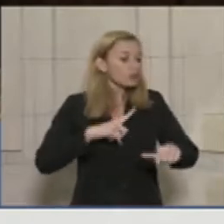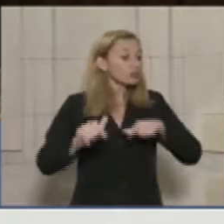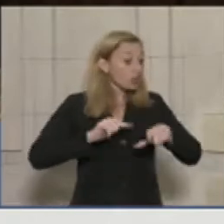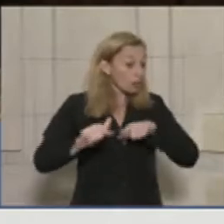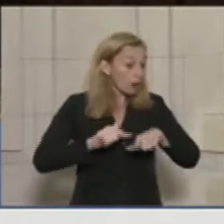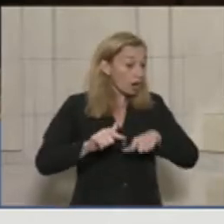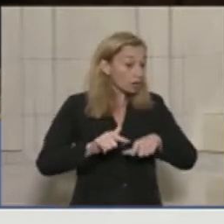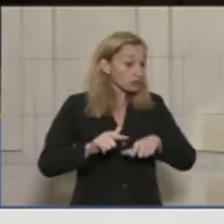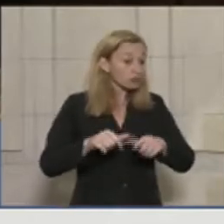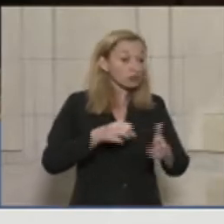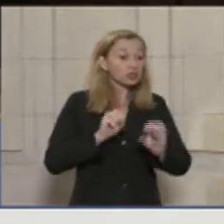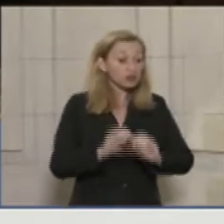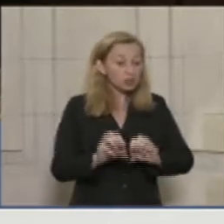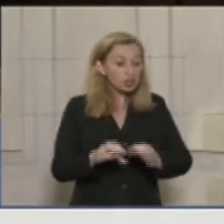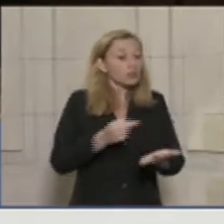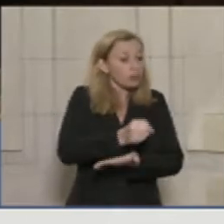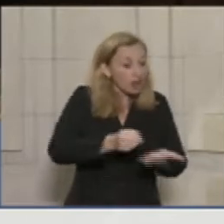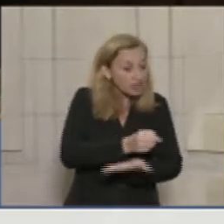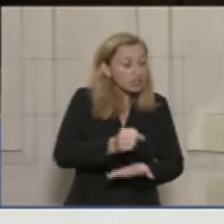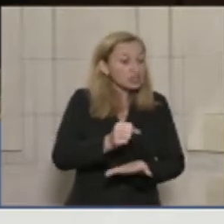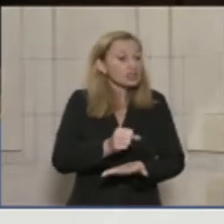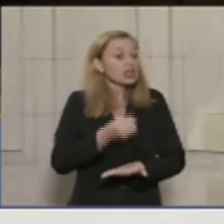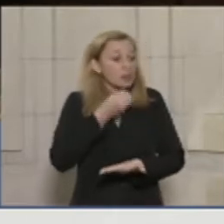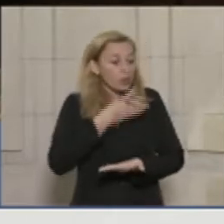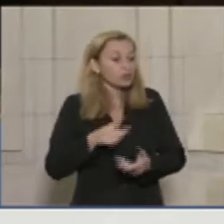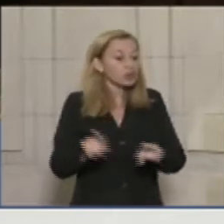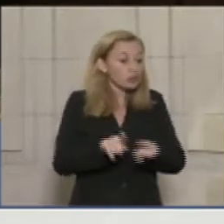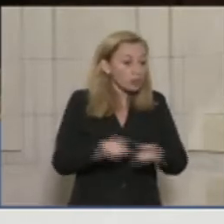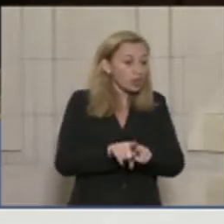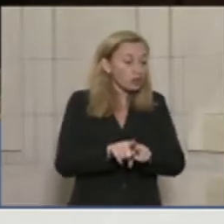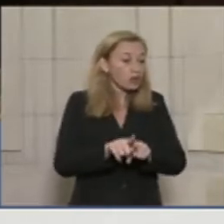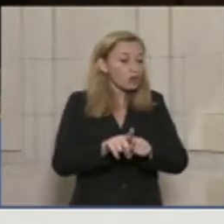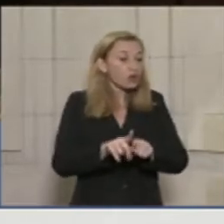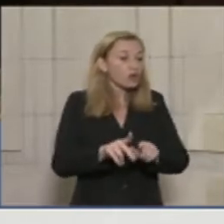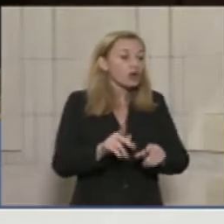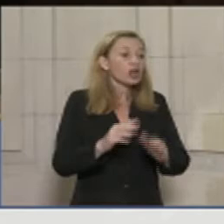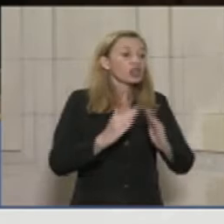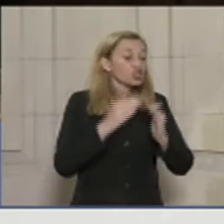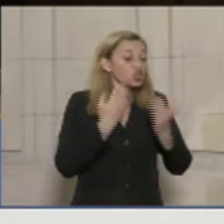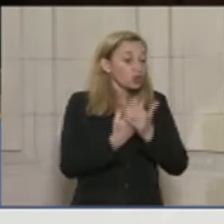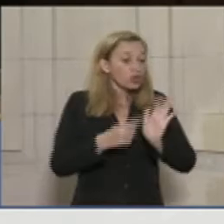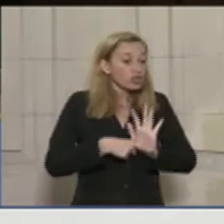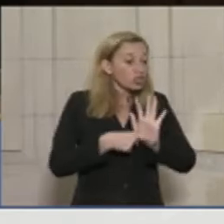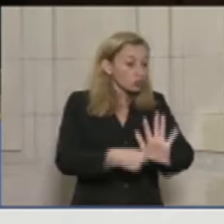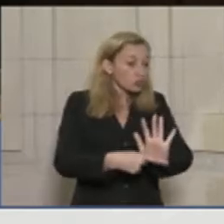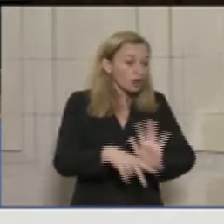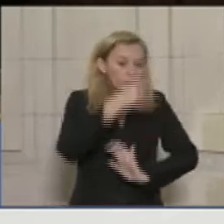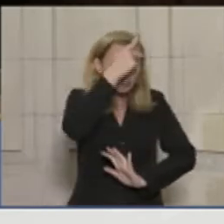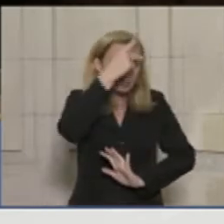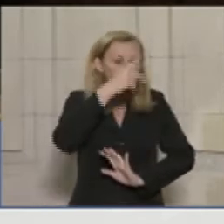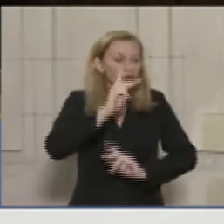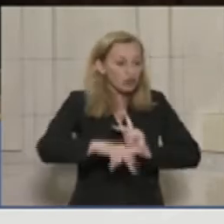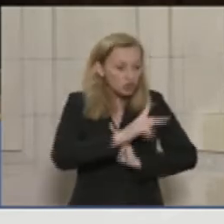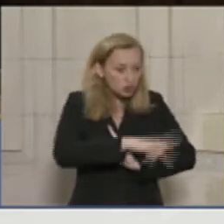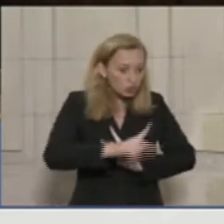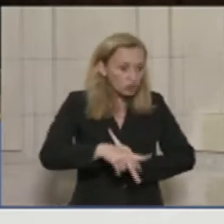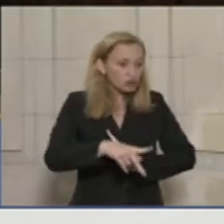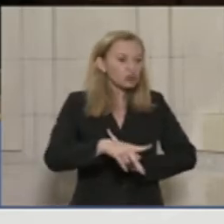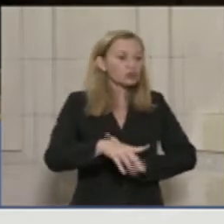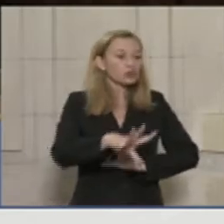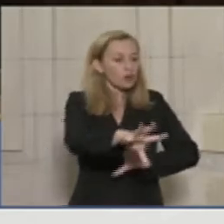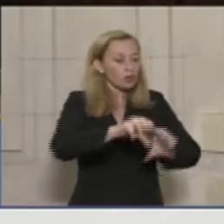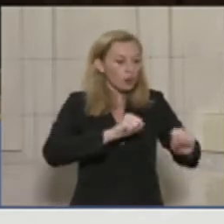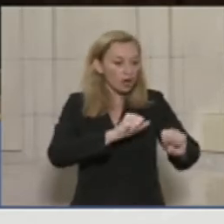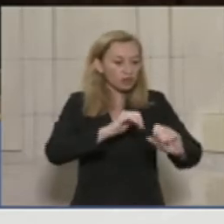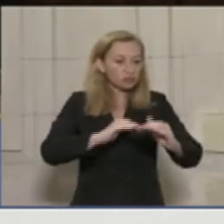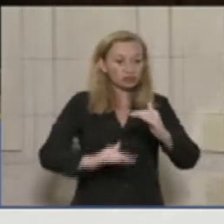educação básica que serve também como colégio de aplicação para os professores formados em nível superior. Então, a educação infantil e o